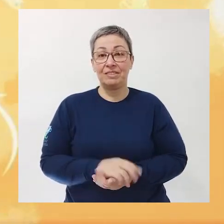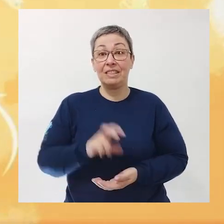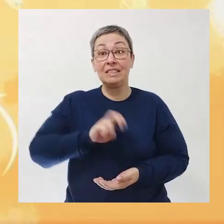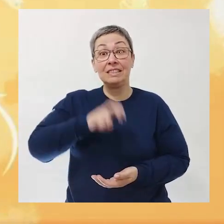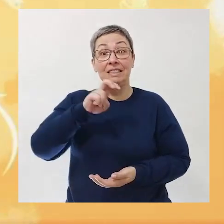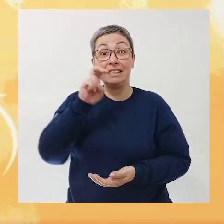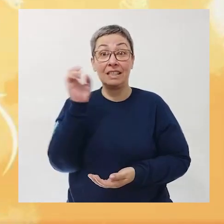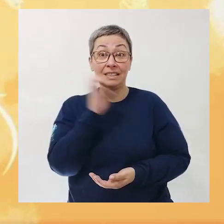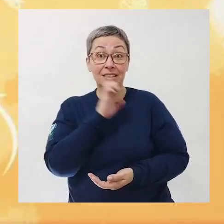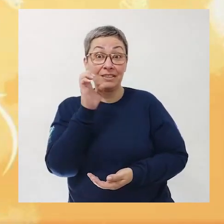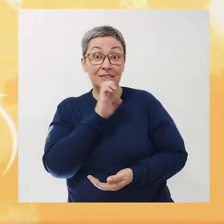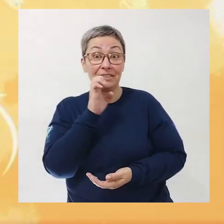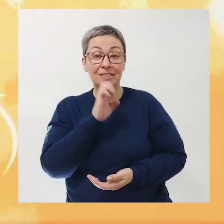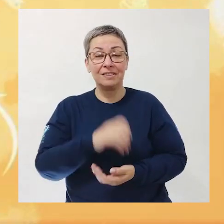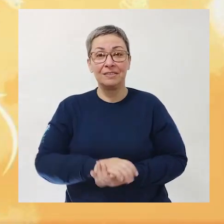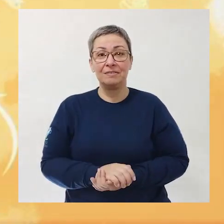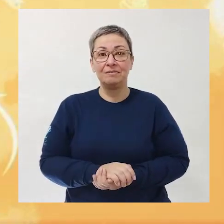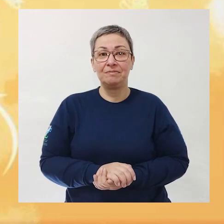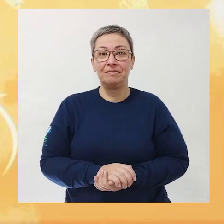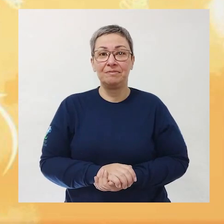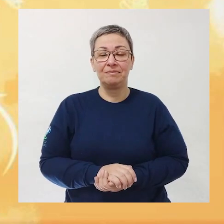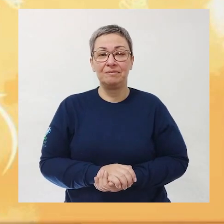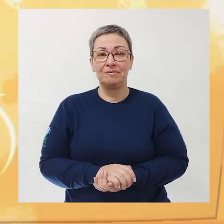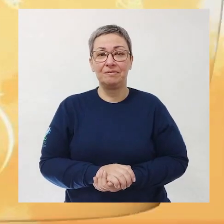Escada de emergência.